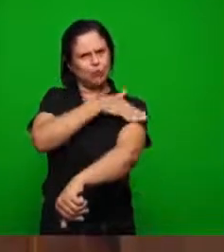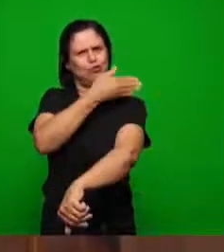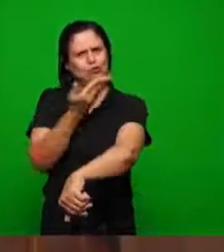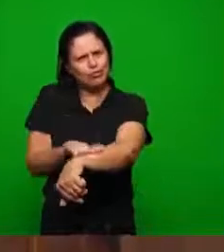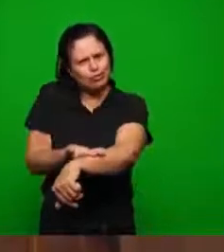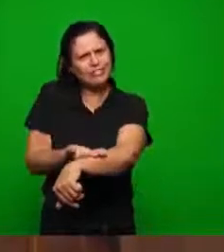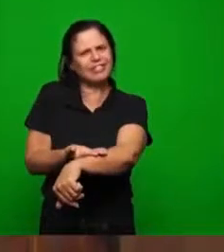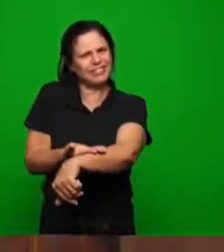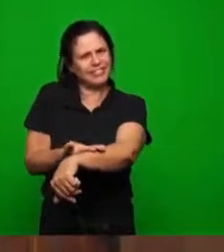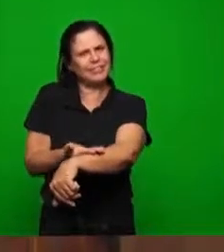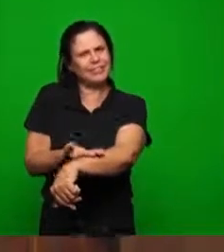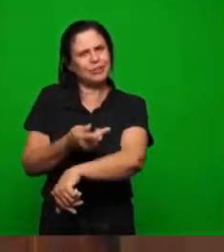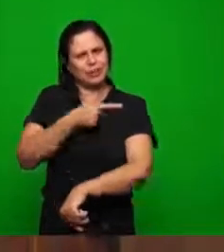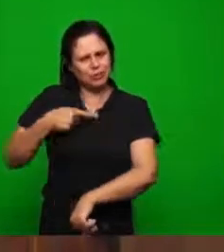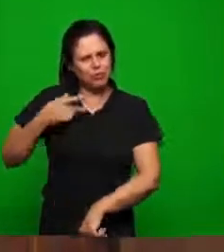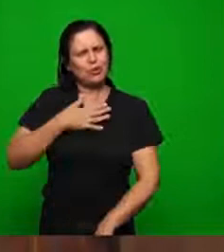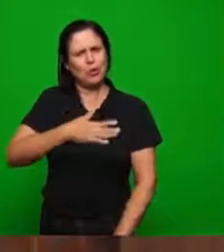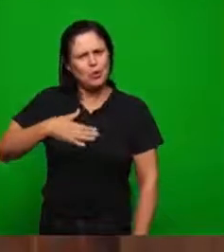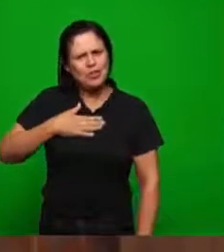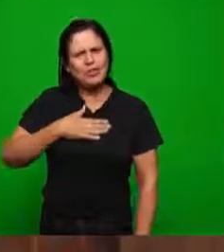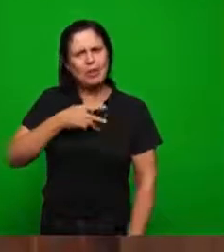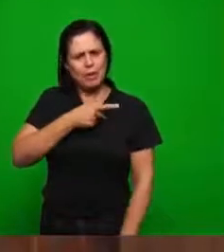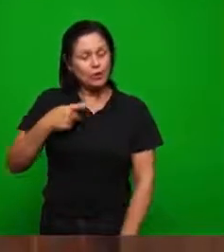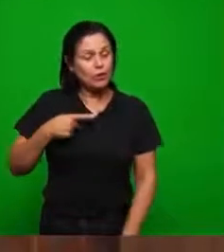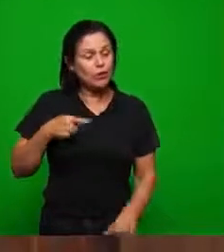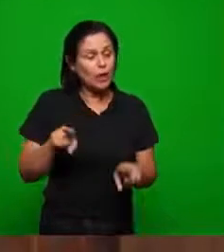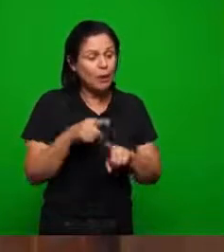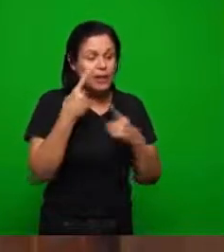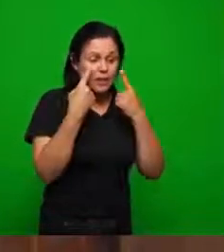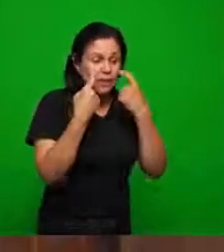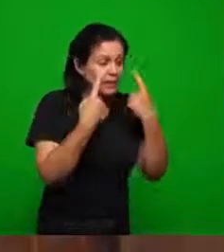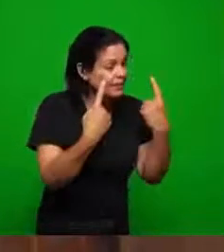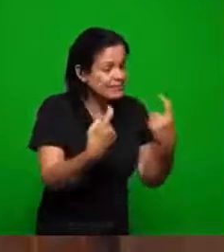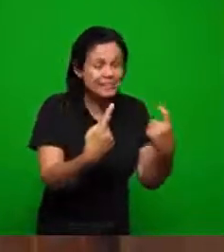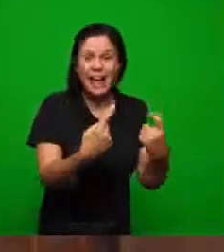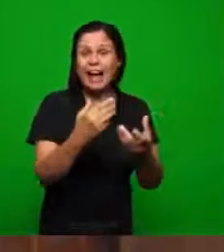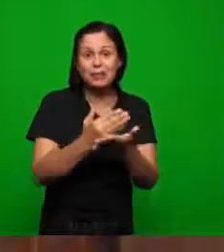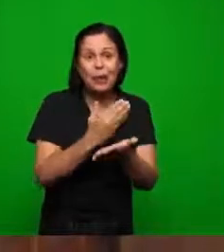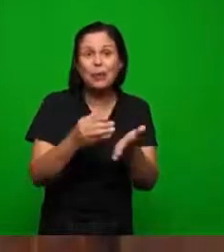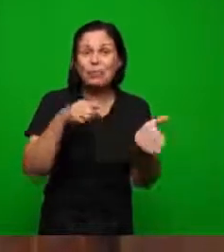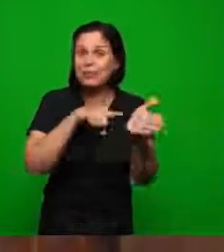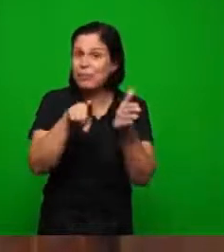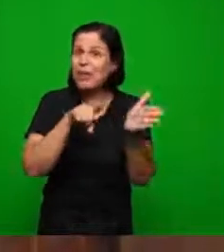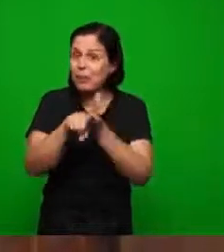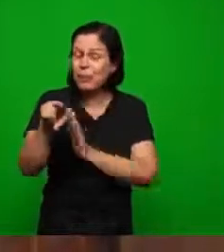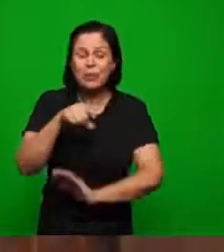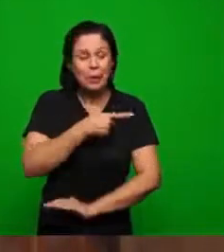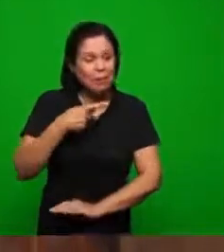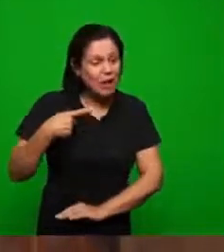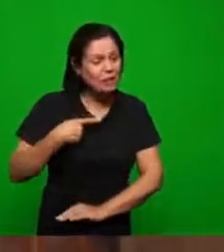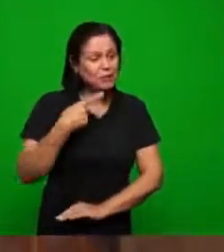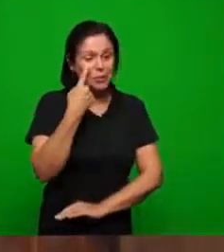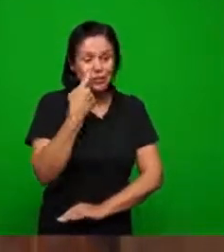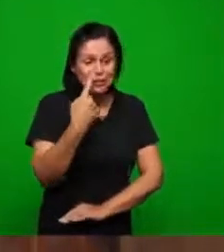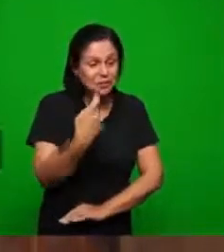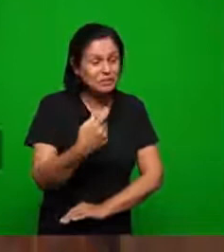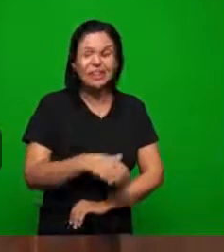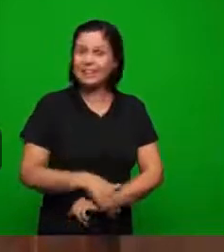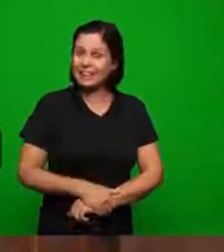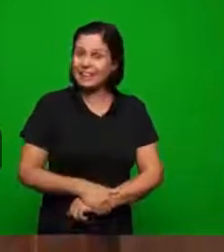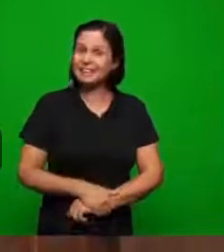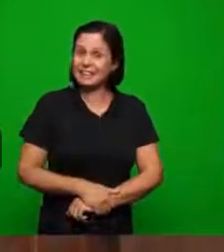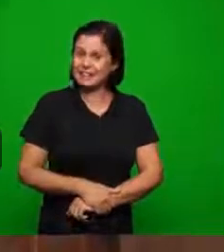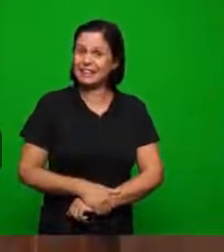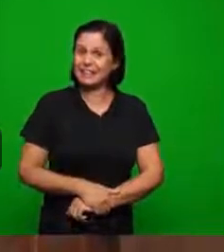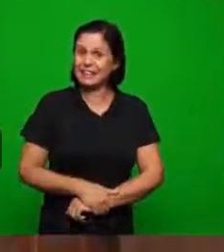eles ficaram interessados muito por algumas perguntas que foram colocadas e que não foram passadas para ele por escrito,